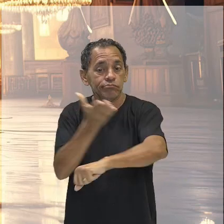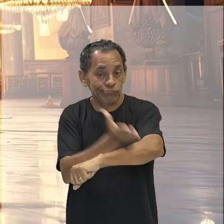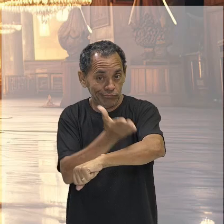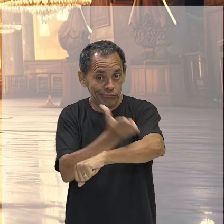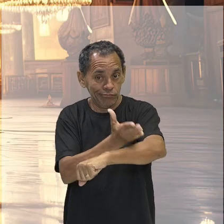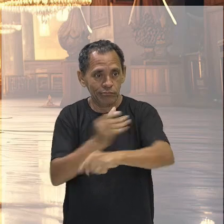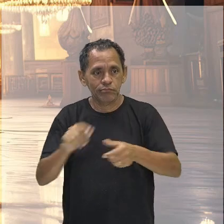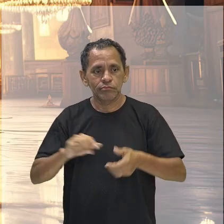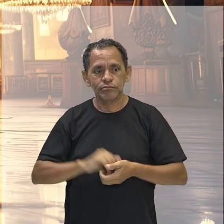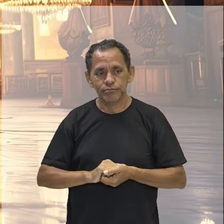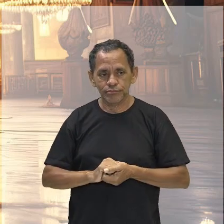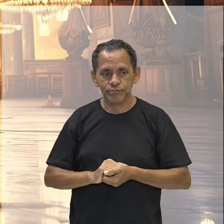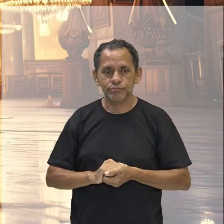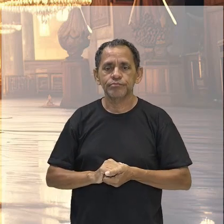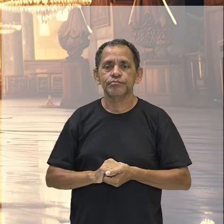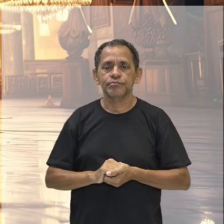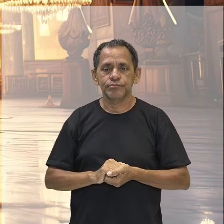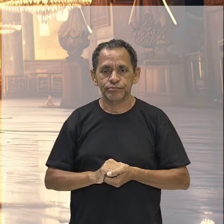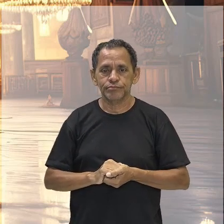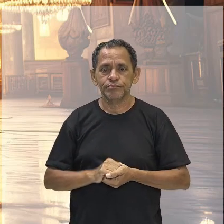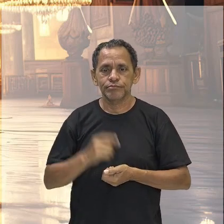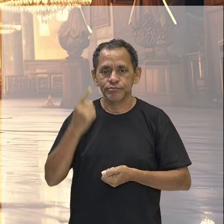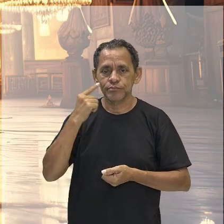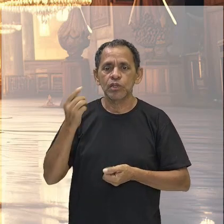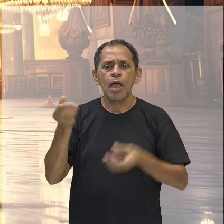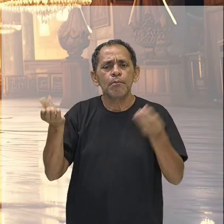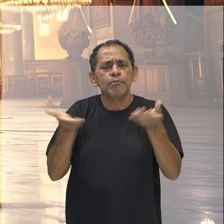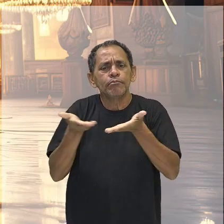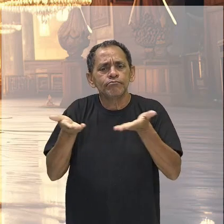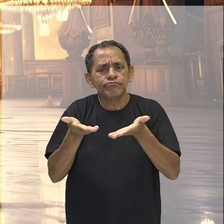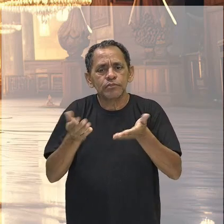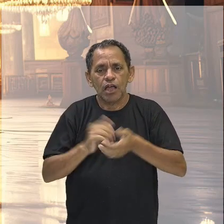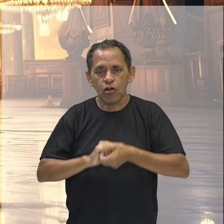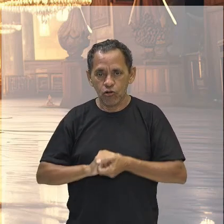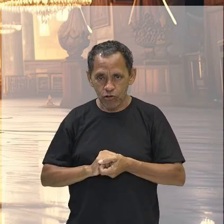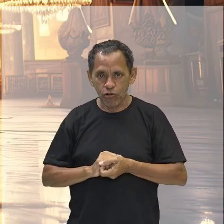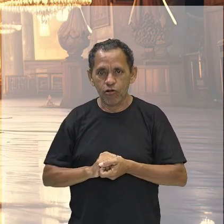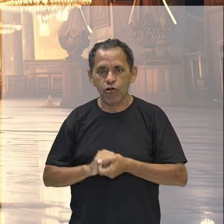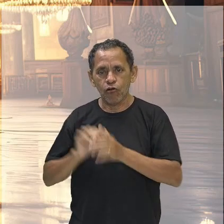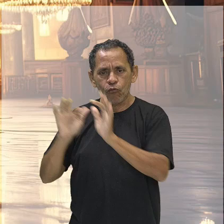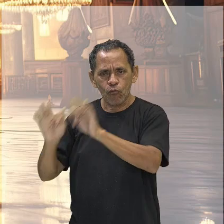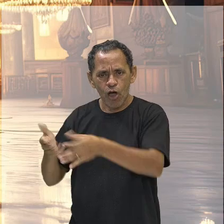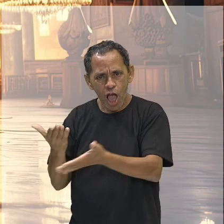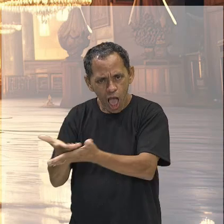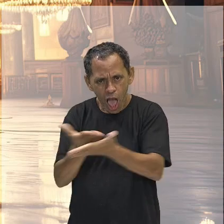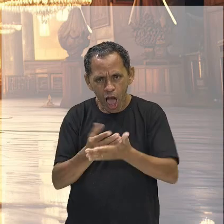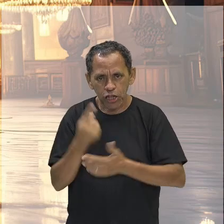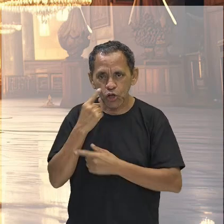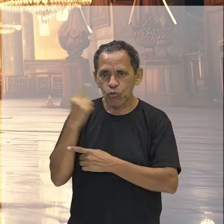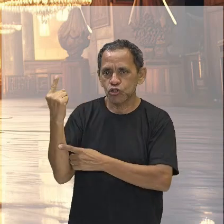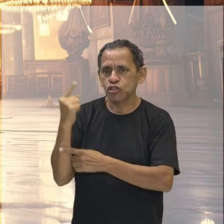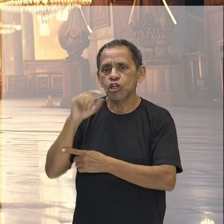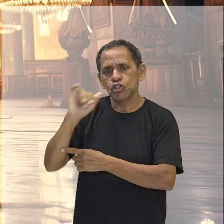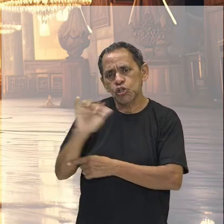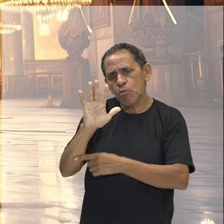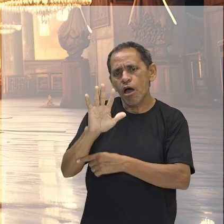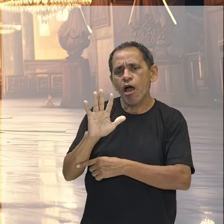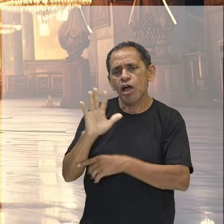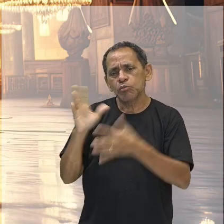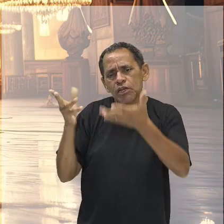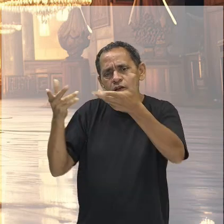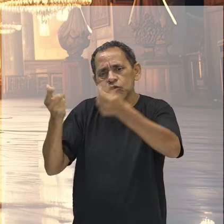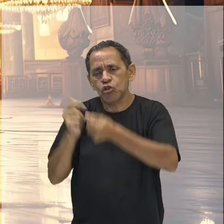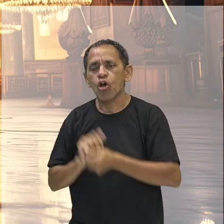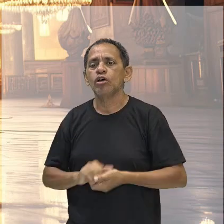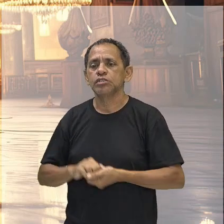Idade Média, tá? Olha aí, né, a gente termina então a aula falando um pouco, né, e mostrando essa linda imagem. E eu aqui atingi